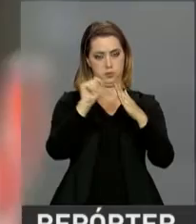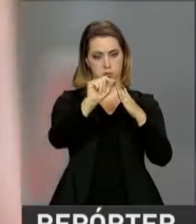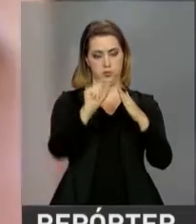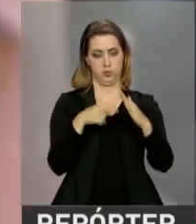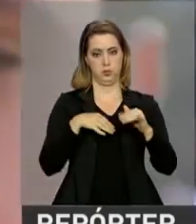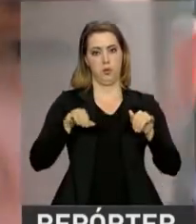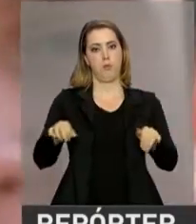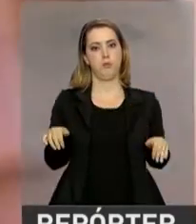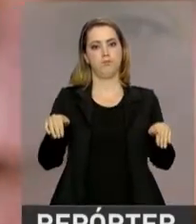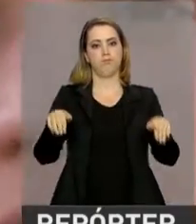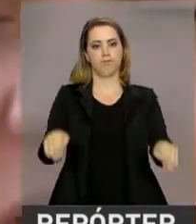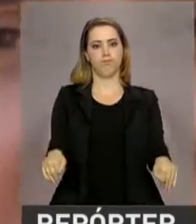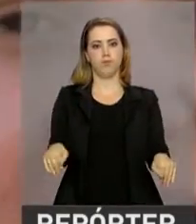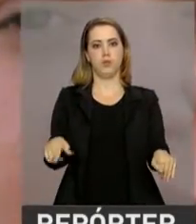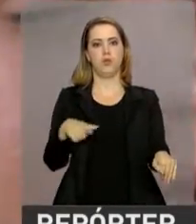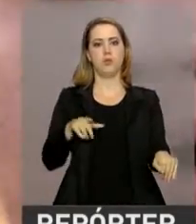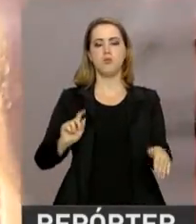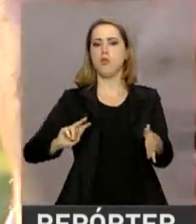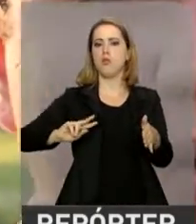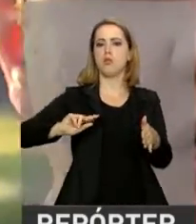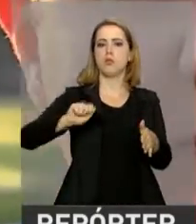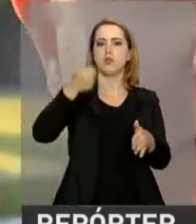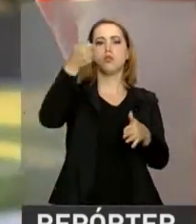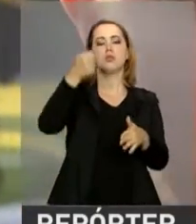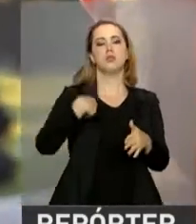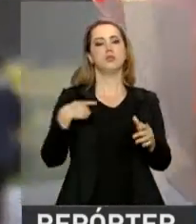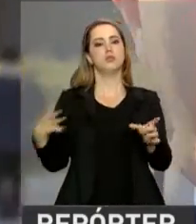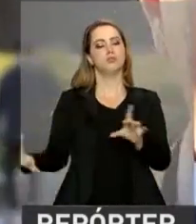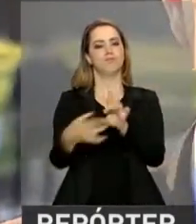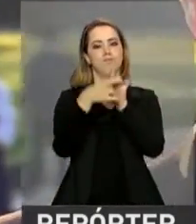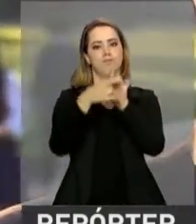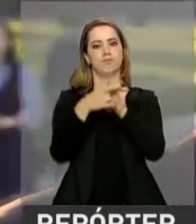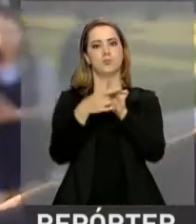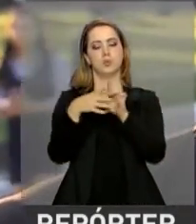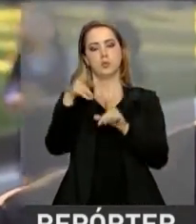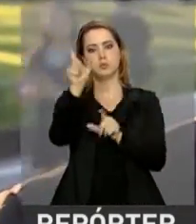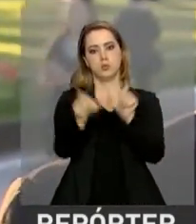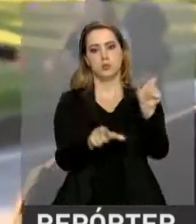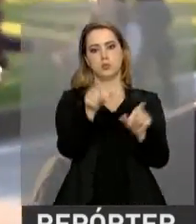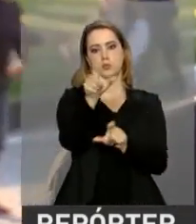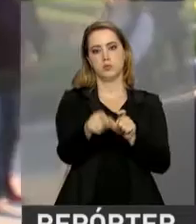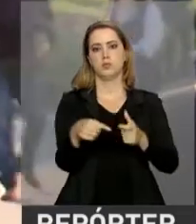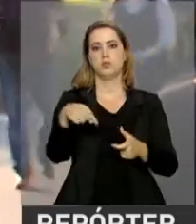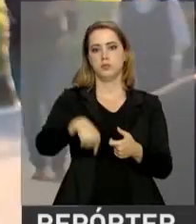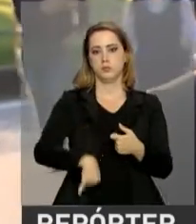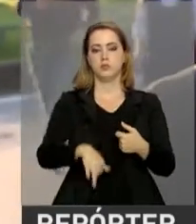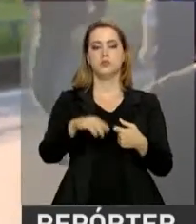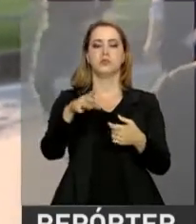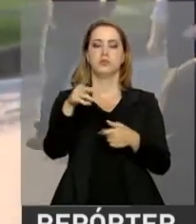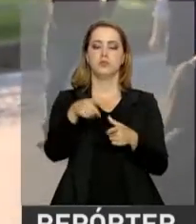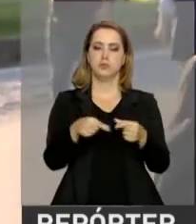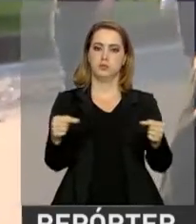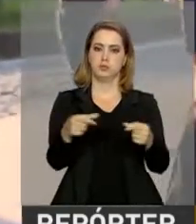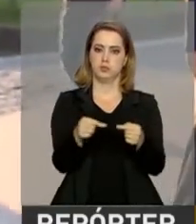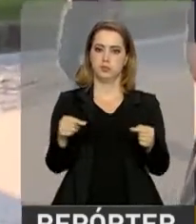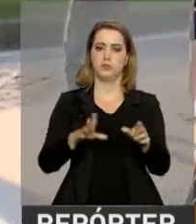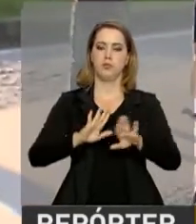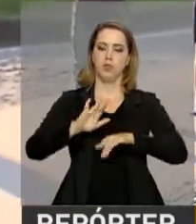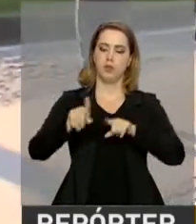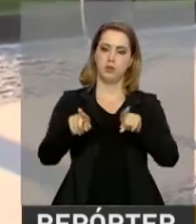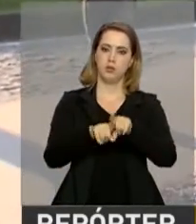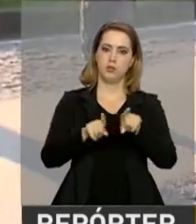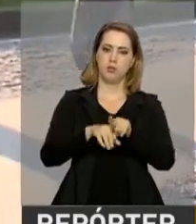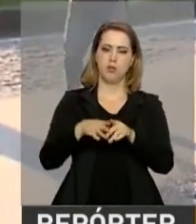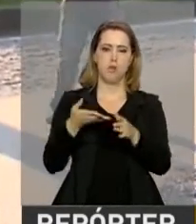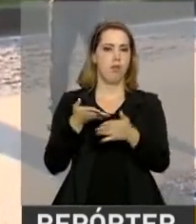que simboliza o estado ea união das pessoas no país asiático ao longo da viagem o presidente também vai ter